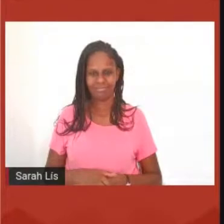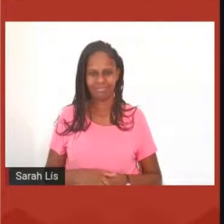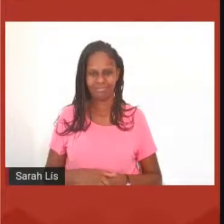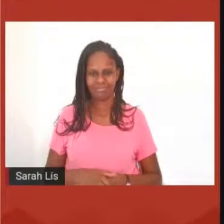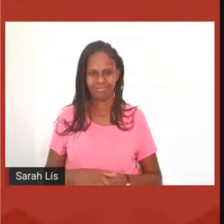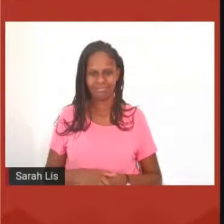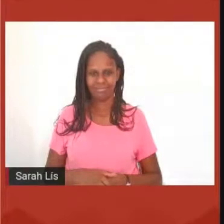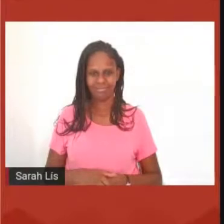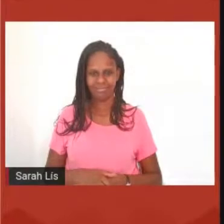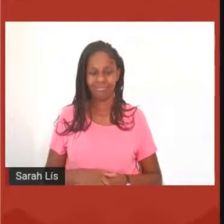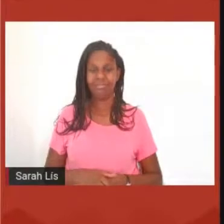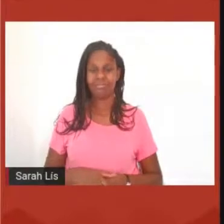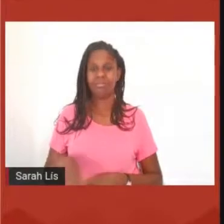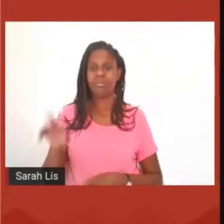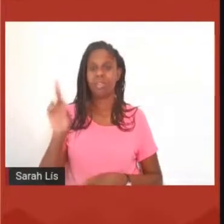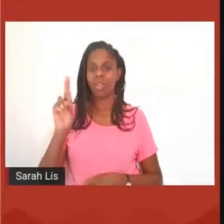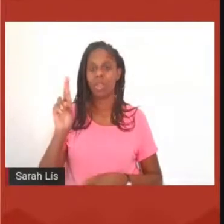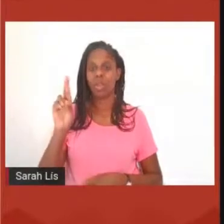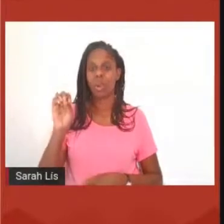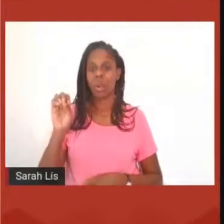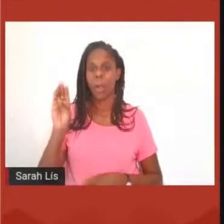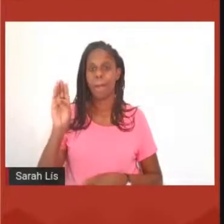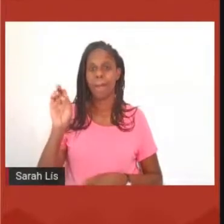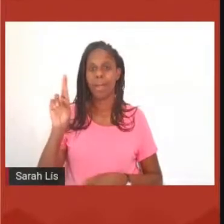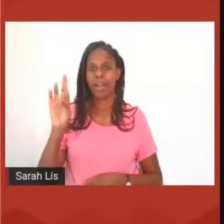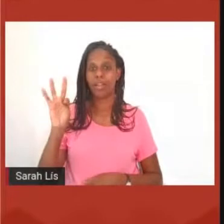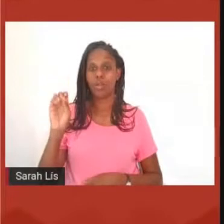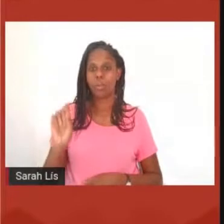O Roberto está com a mão levantada.